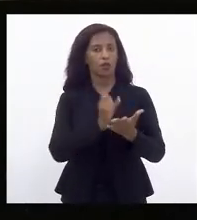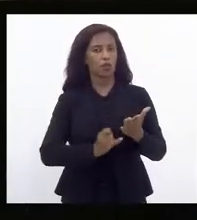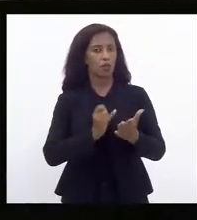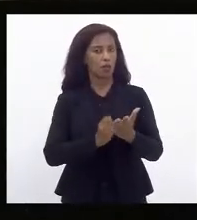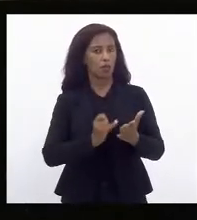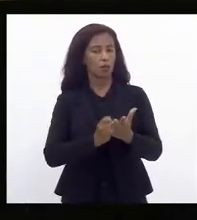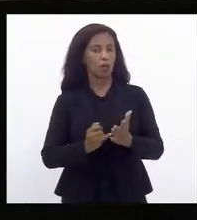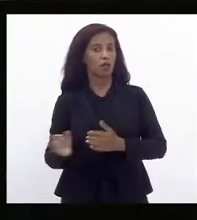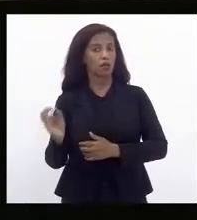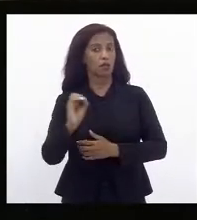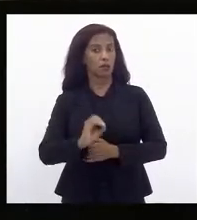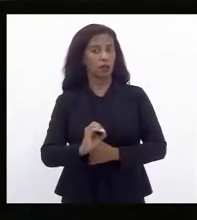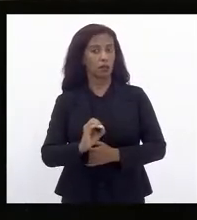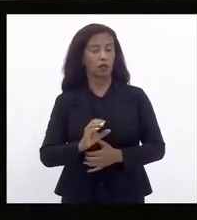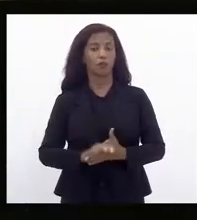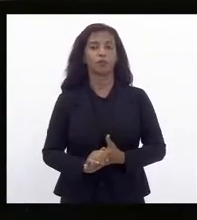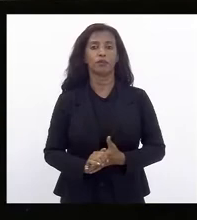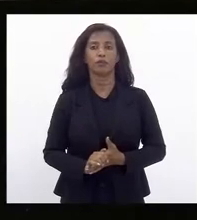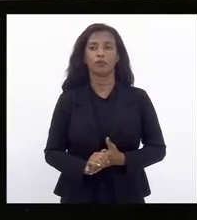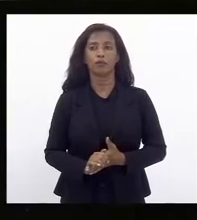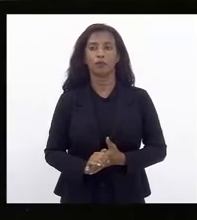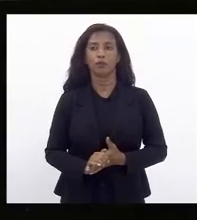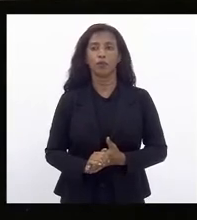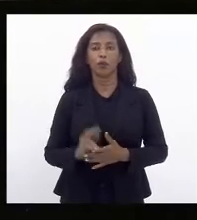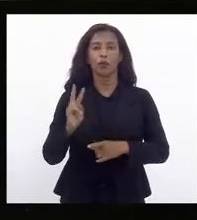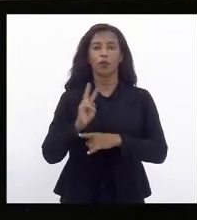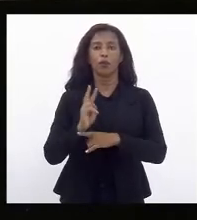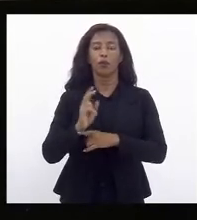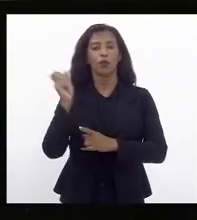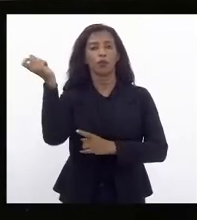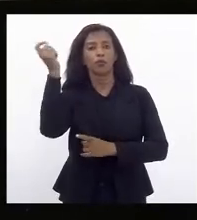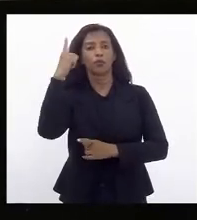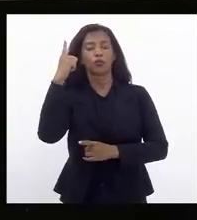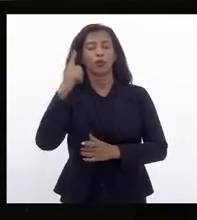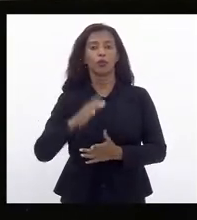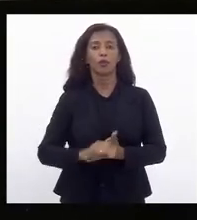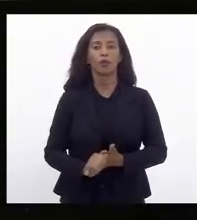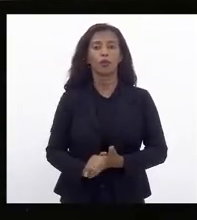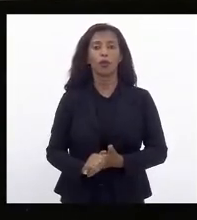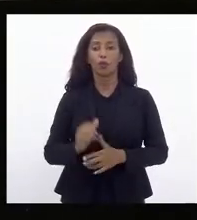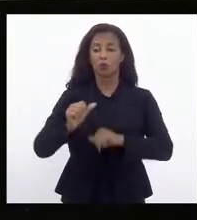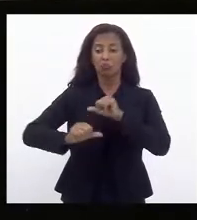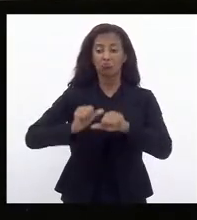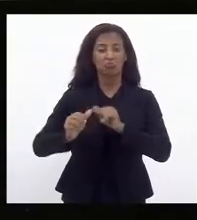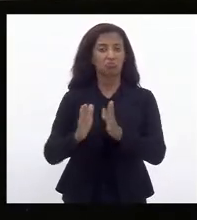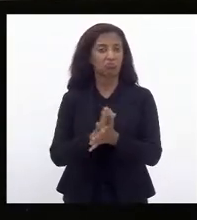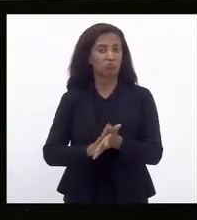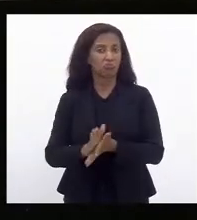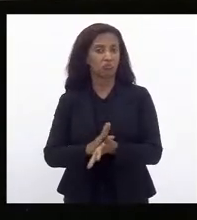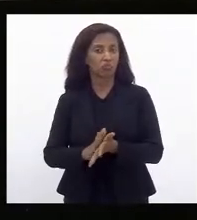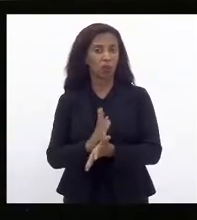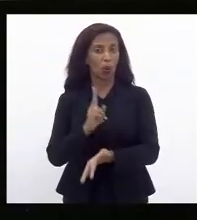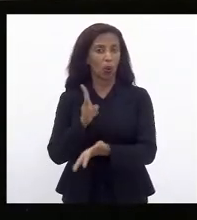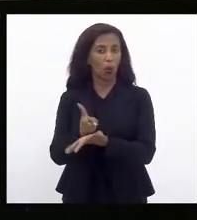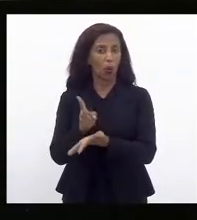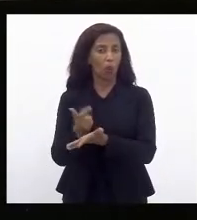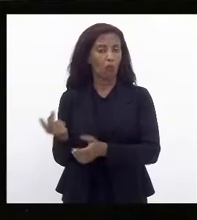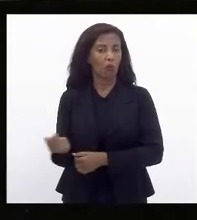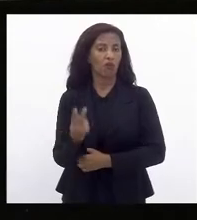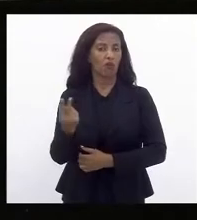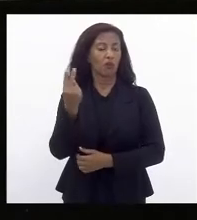ICMS, zeramos, do protetor solar, só que na ponta não mudou nada. Continuou o mesmo